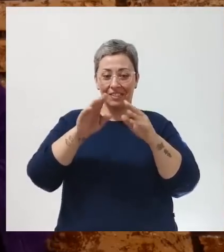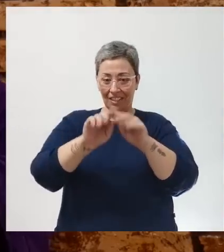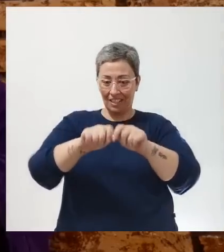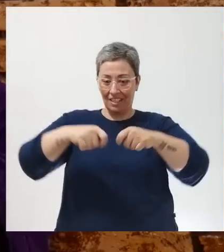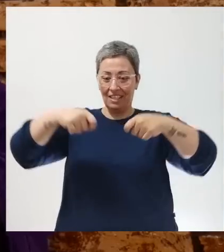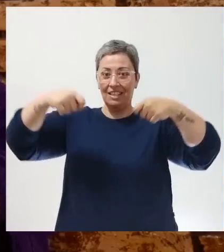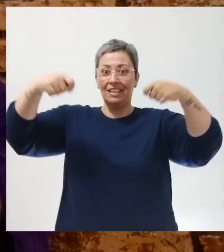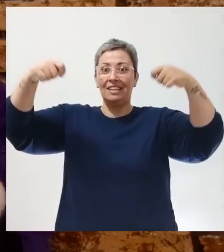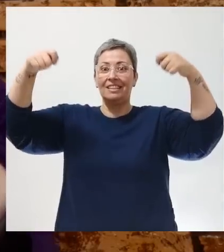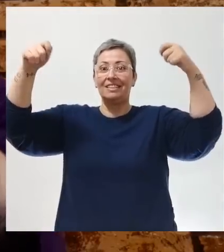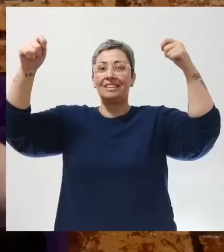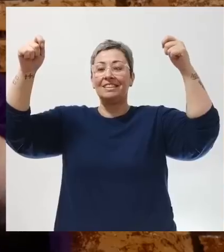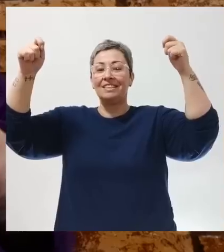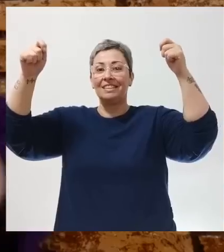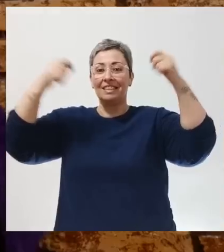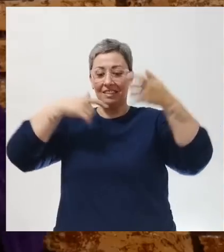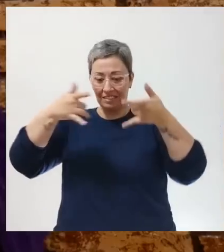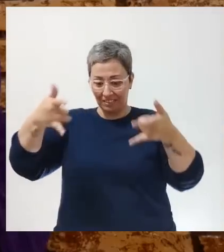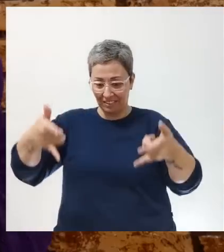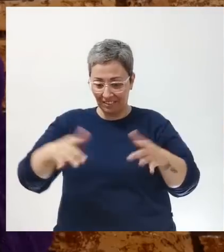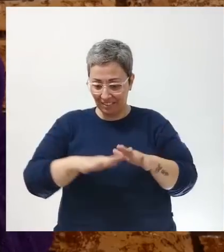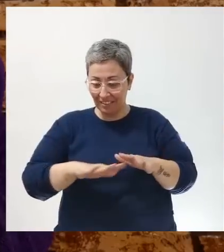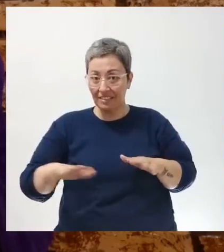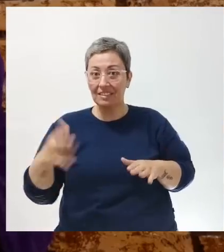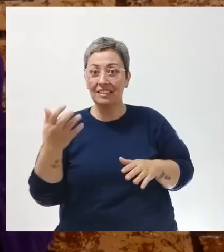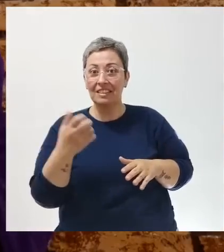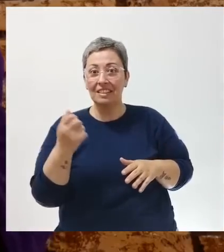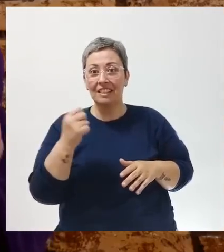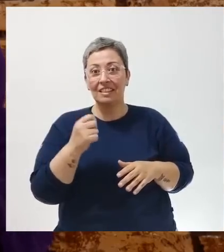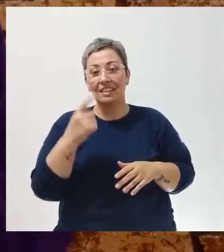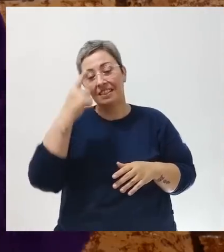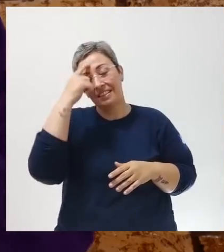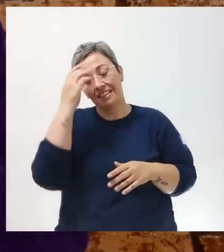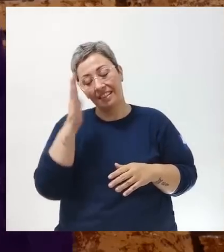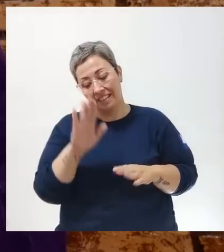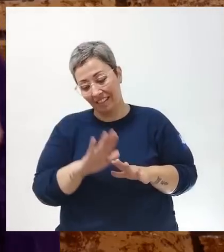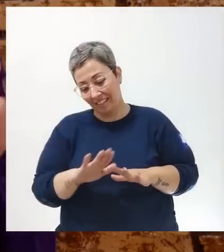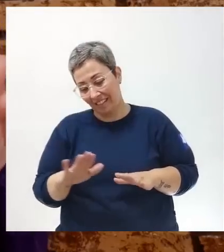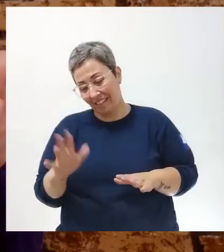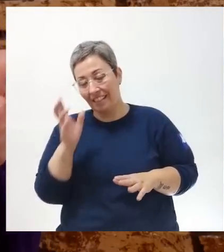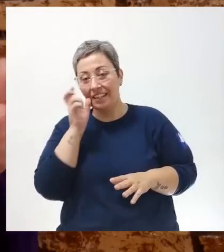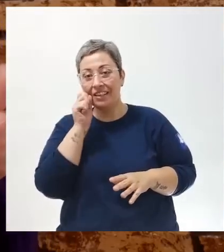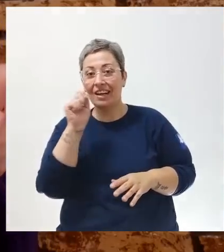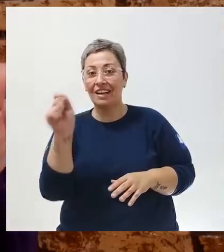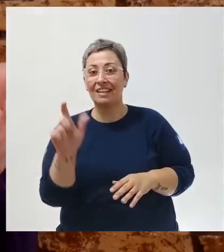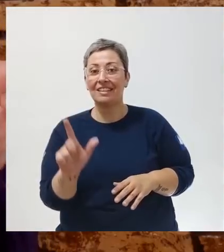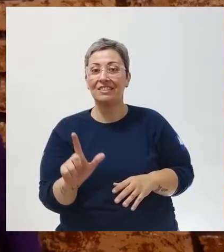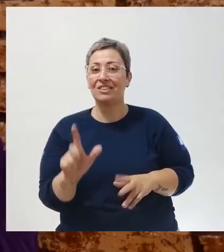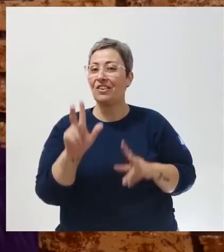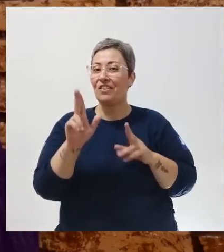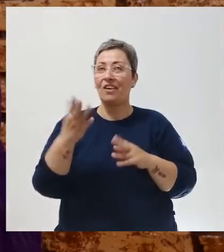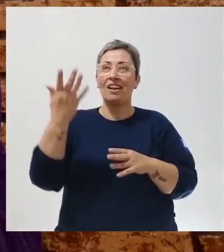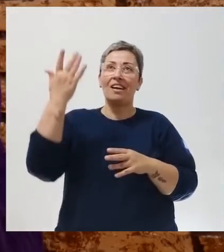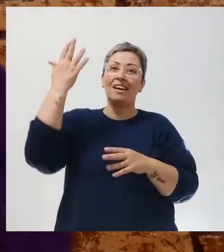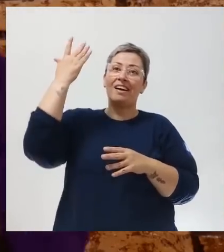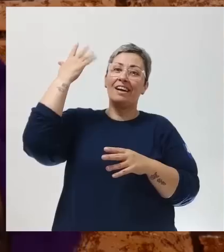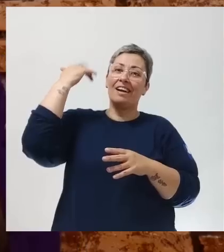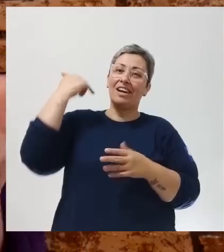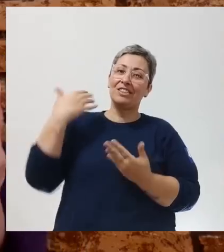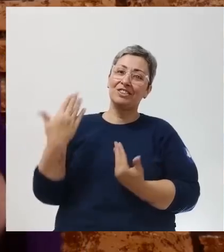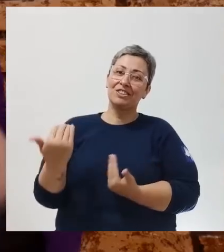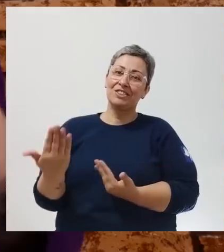Levantou o cortinado. Na cama de marfim a ideia dormia azul como naquele